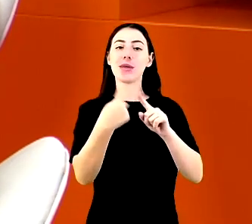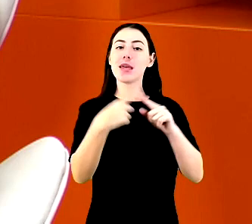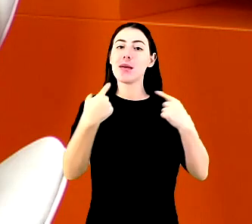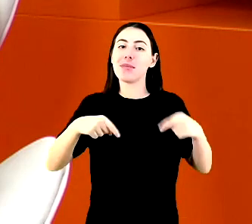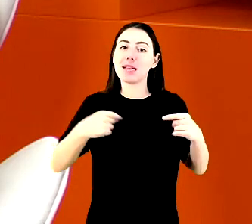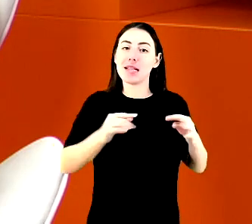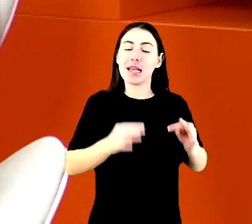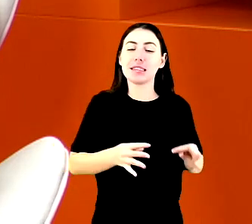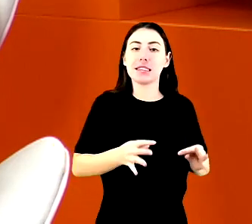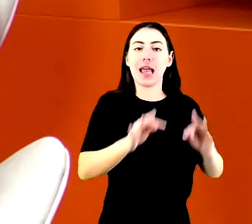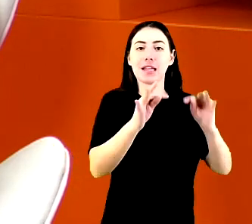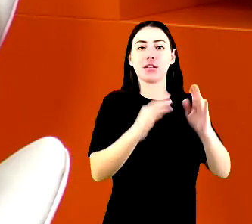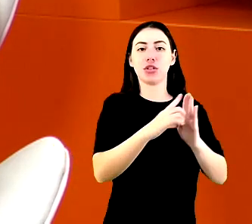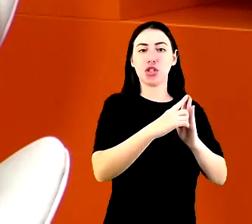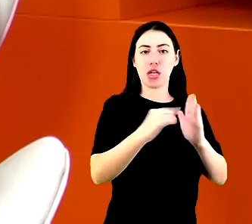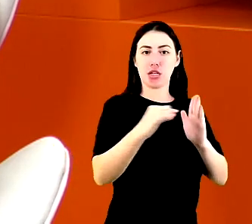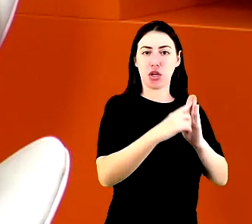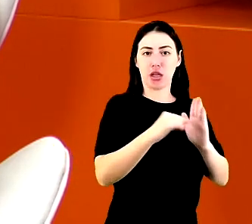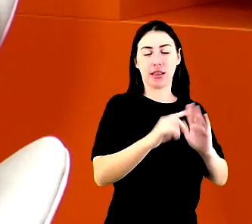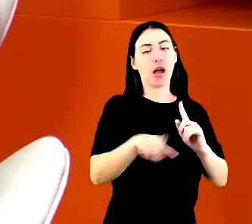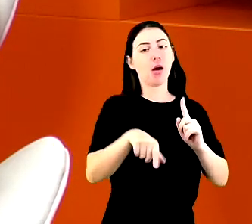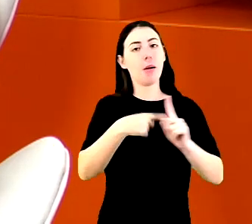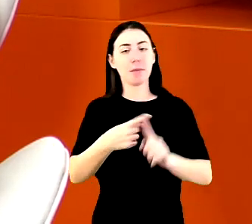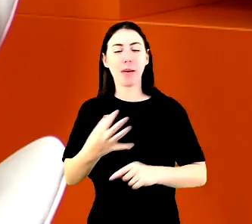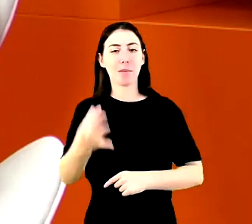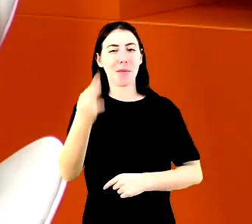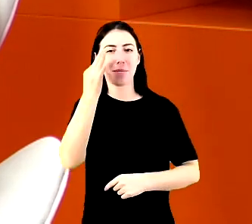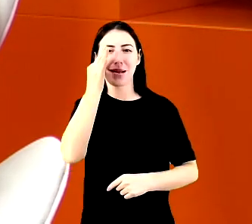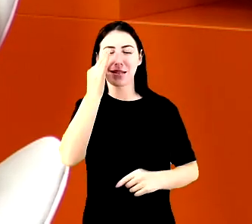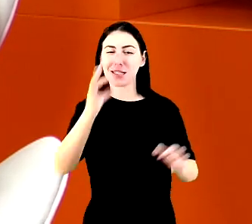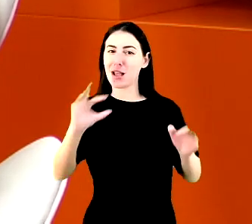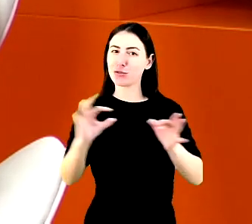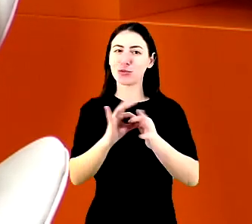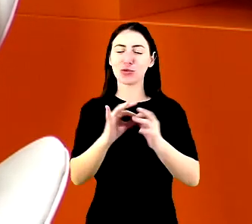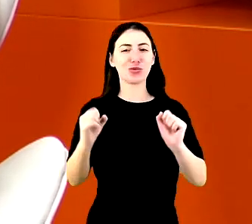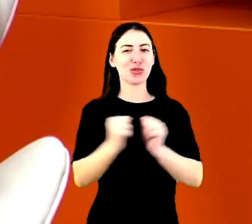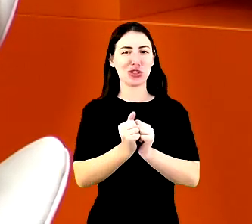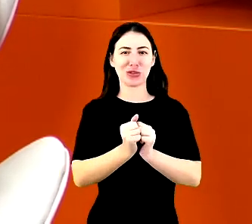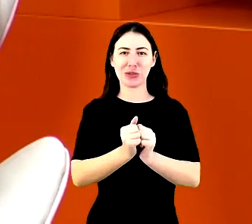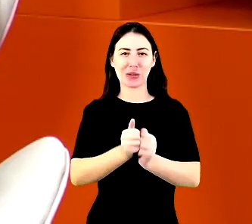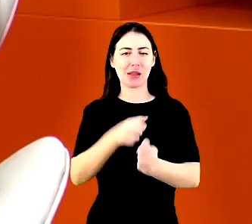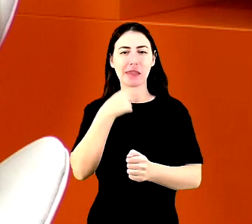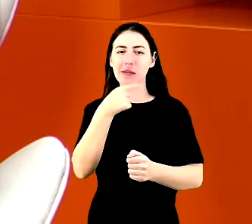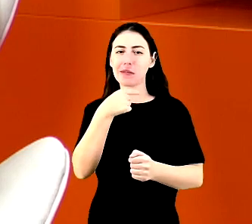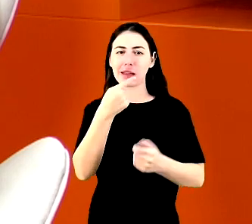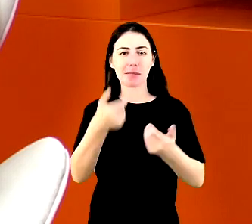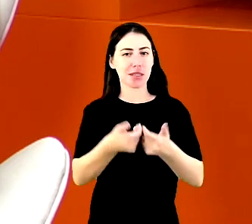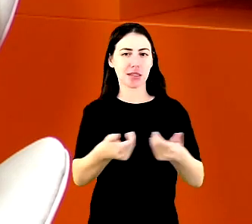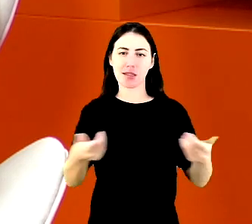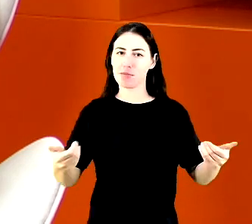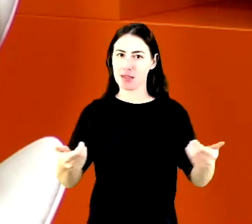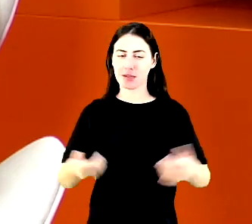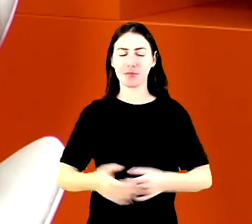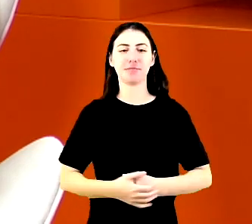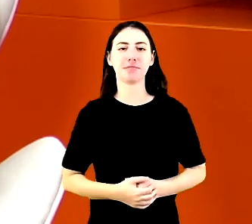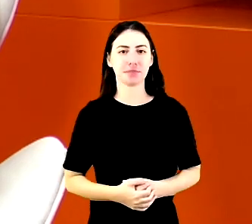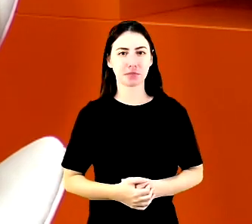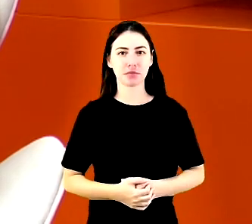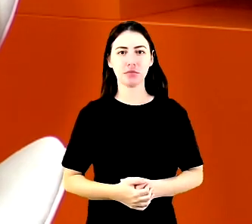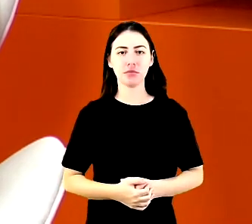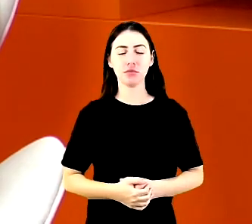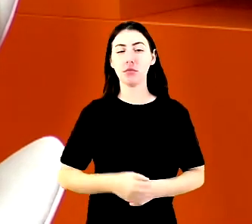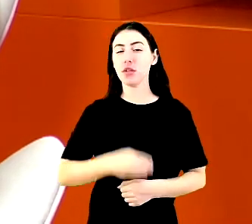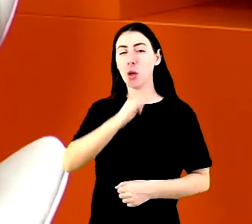phygital. Né, a gente tem que juntar as duas coisas. Eu acho que o mercado brasileiro ele também tem um ponto que o brasileiro ele é muito